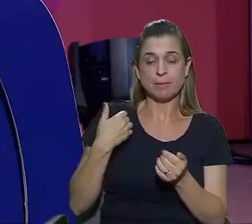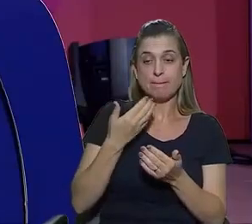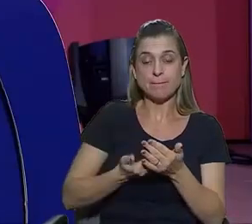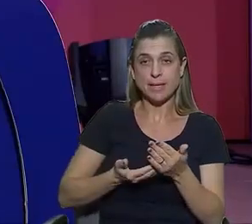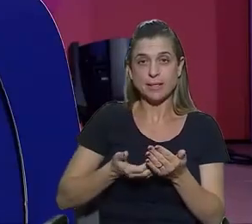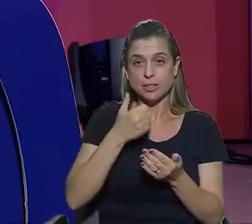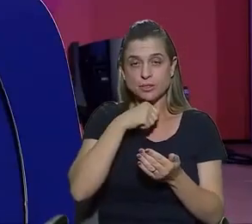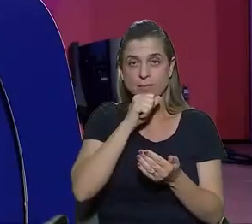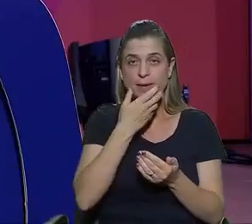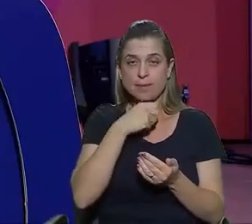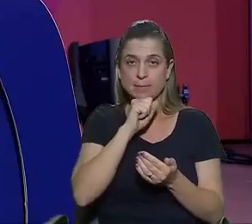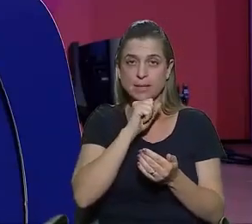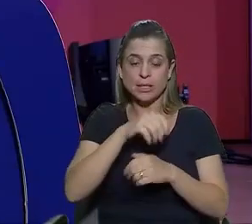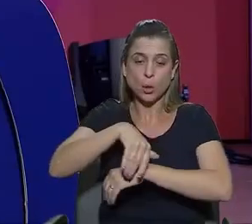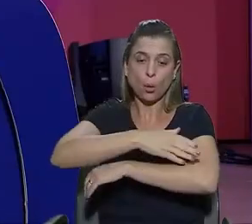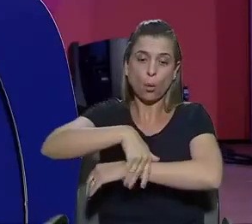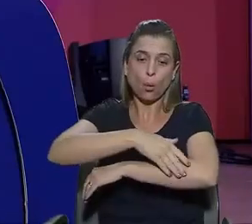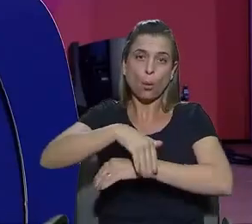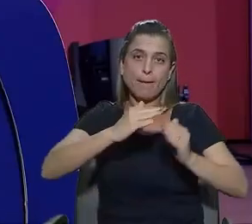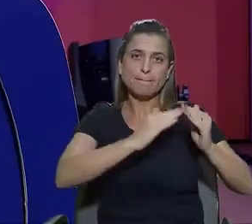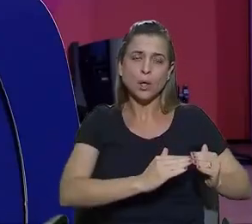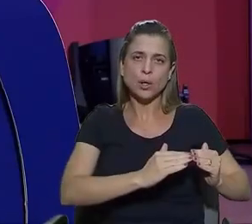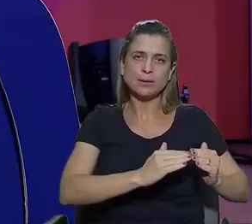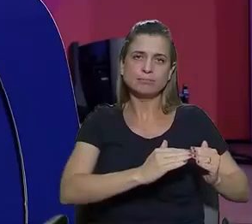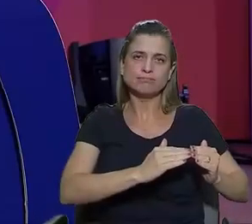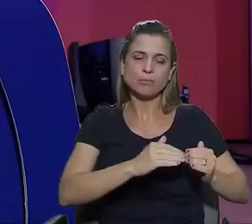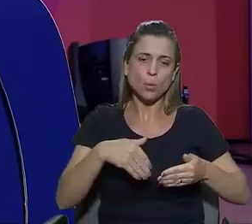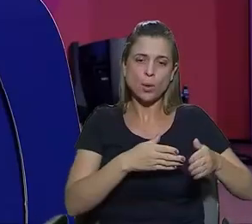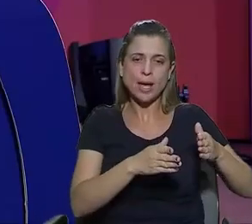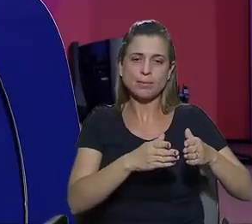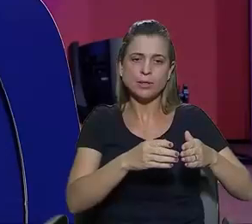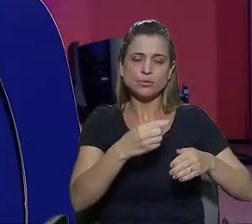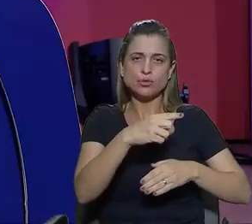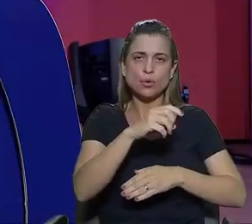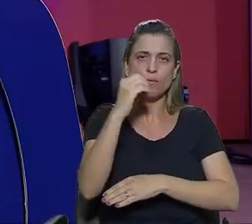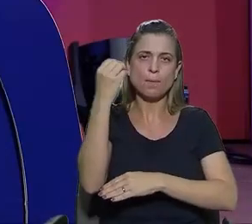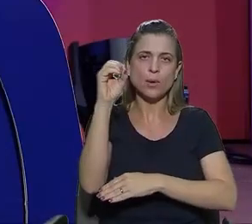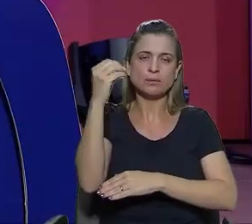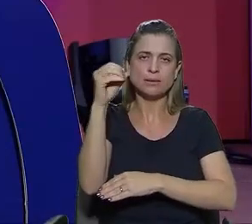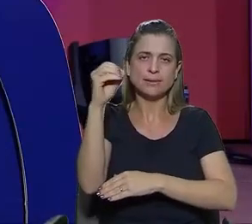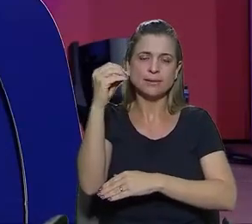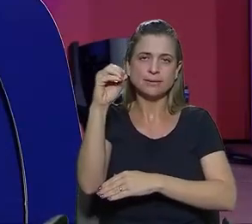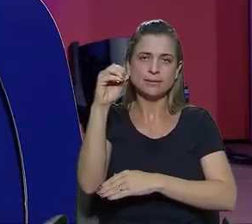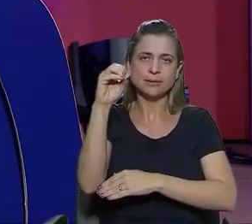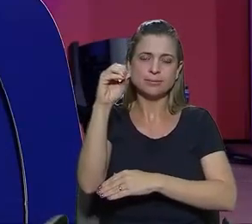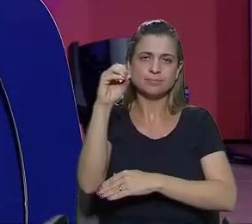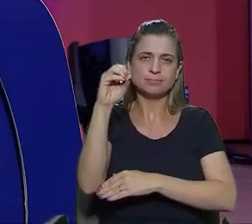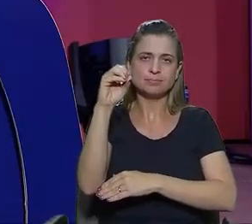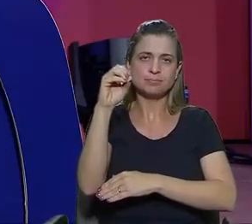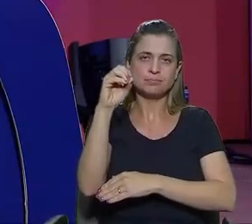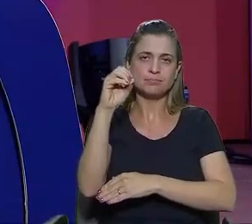e ele vai fazendo o percurso dele pela cidade de Porto Alegre. E é uma outra Porto Alegre que não é vista